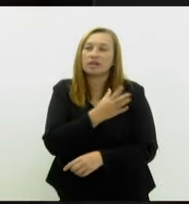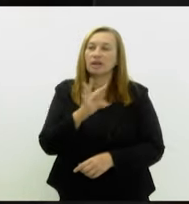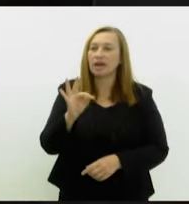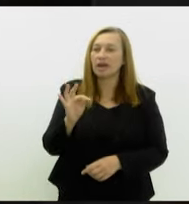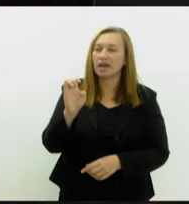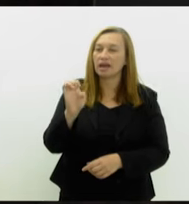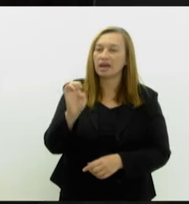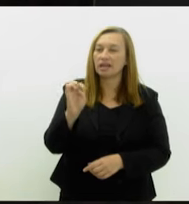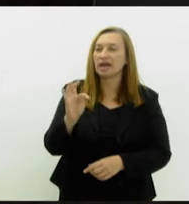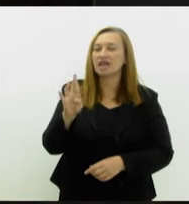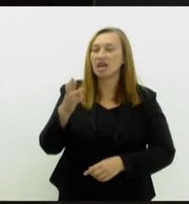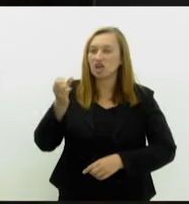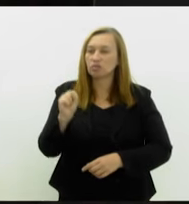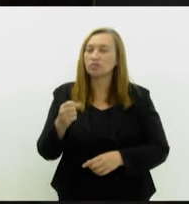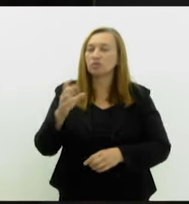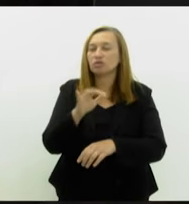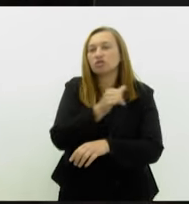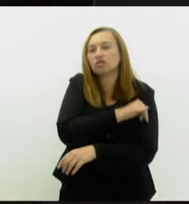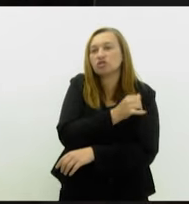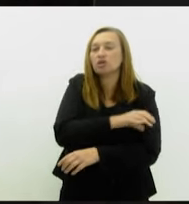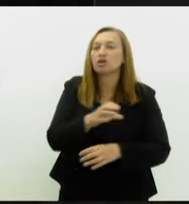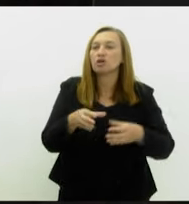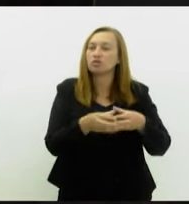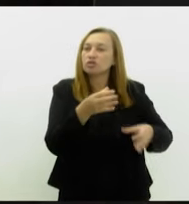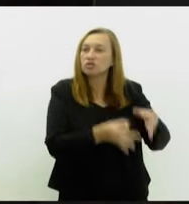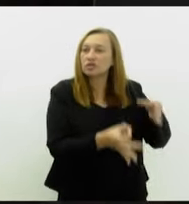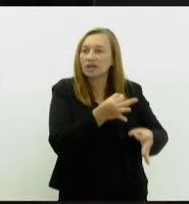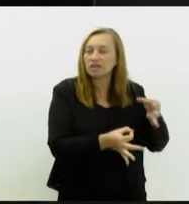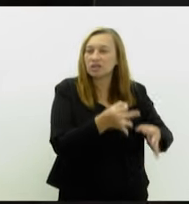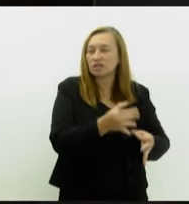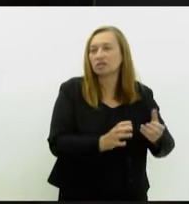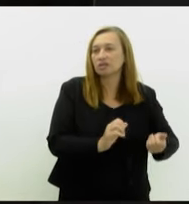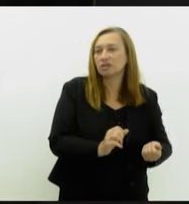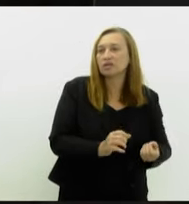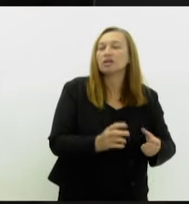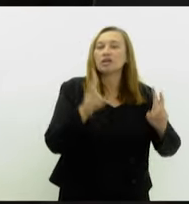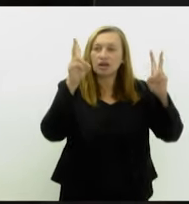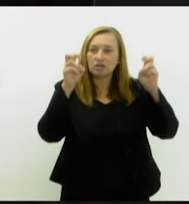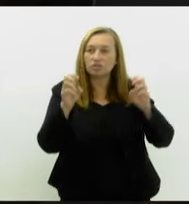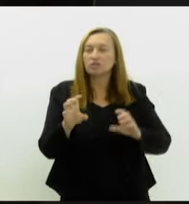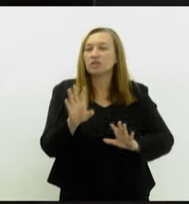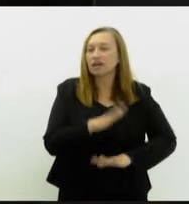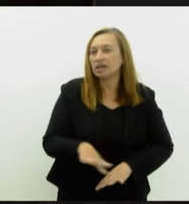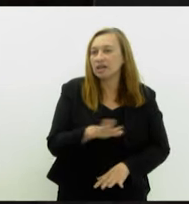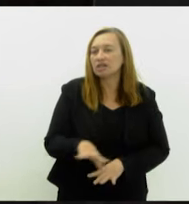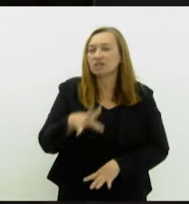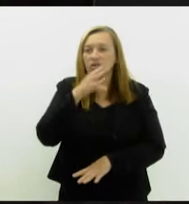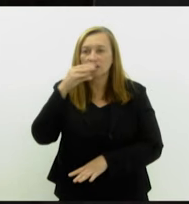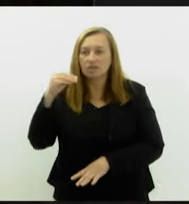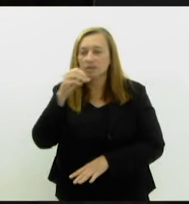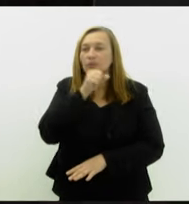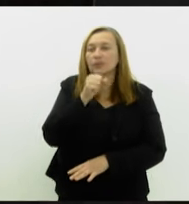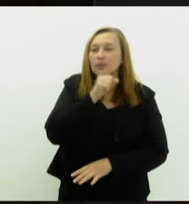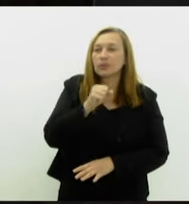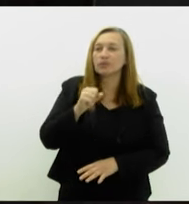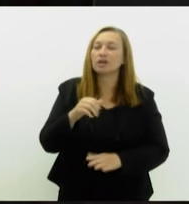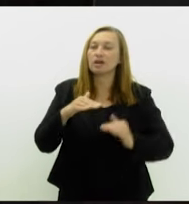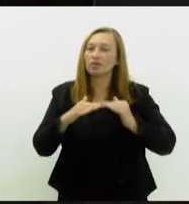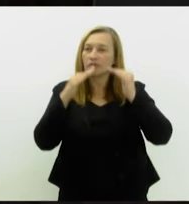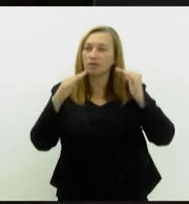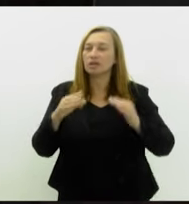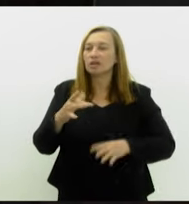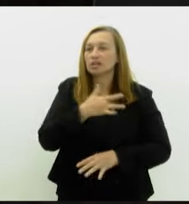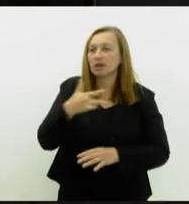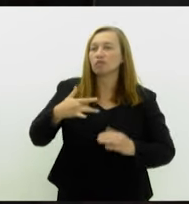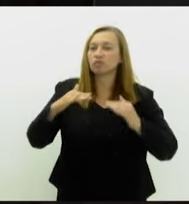Rio de Janeiro. Pareceres das comissões de Constituição e Justiça pela juridicidade de assuntos da criança, do adolescente e do idoso favorável, de saúde